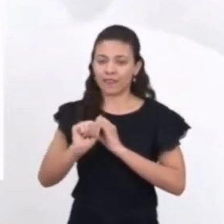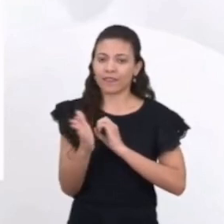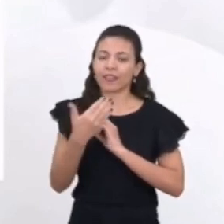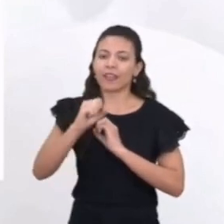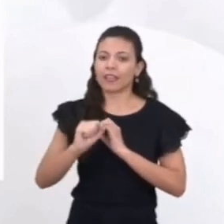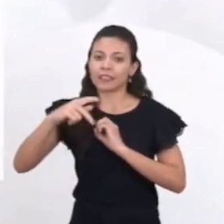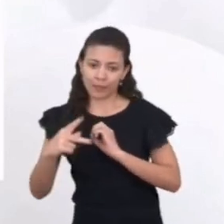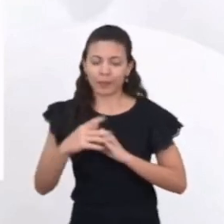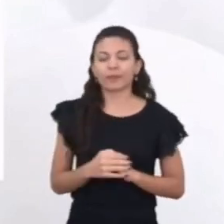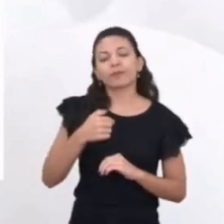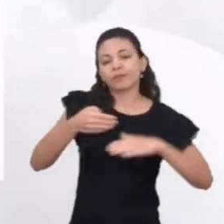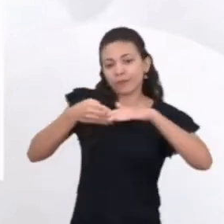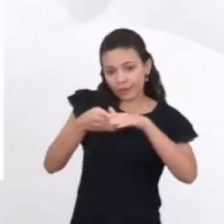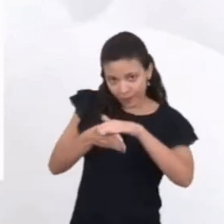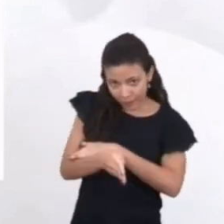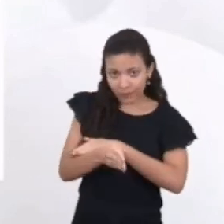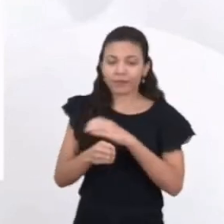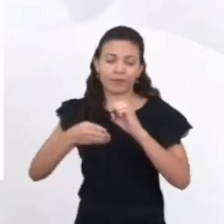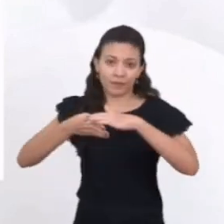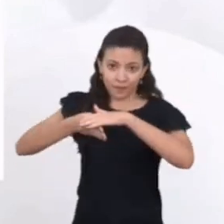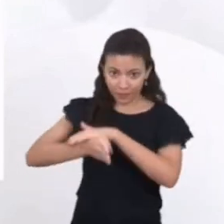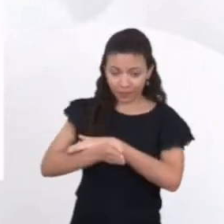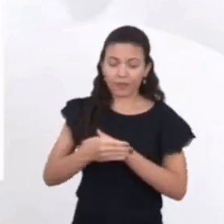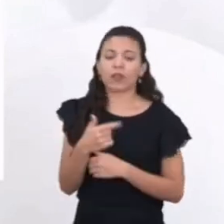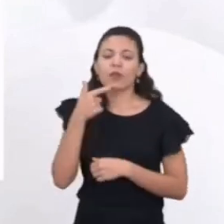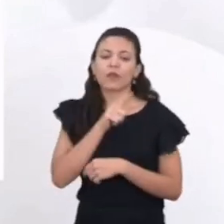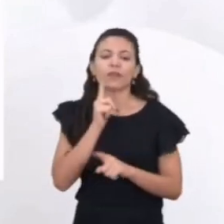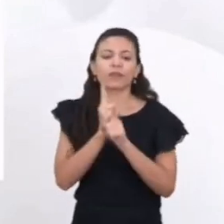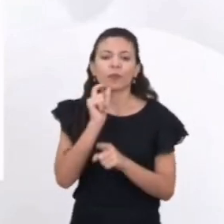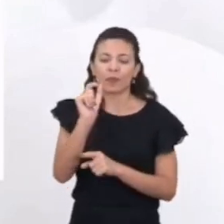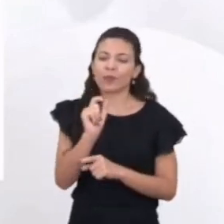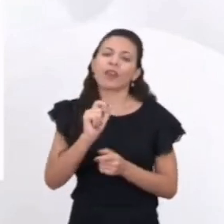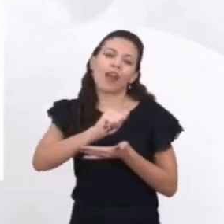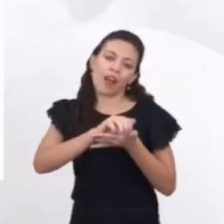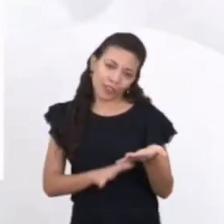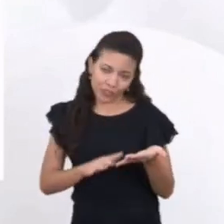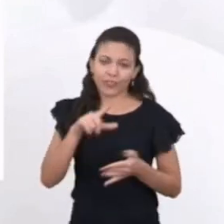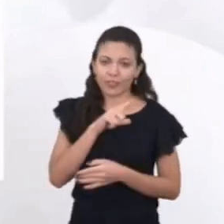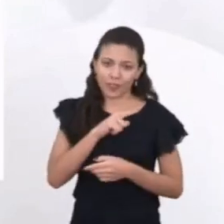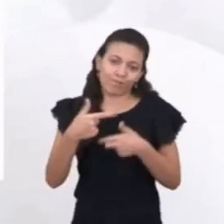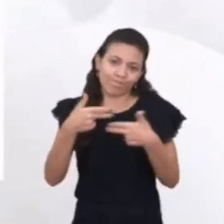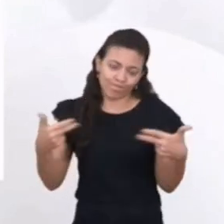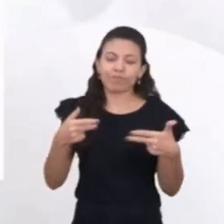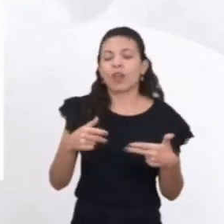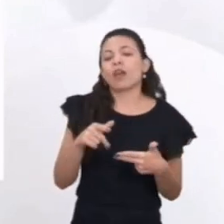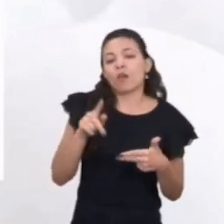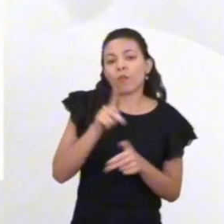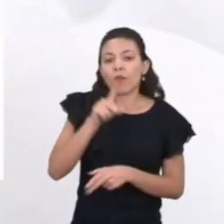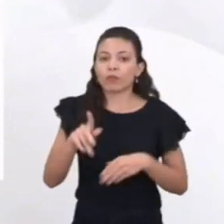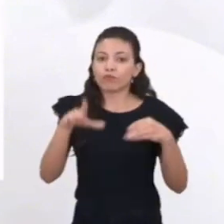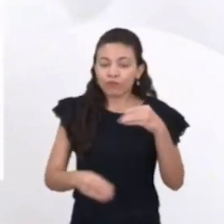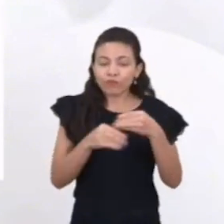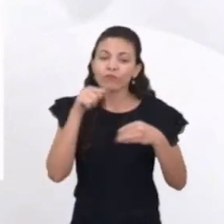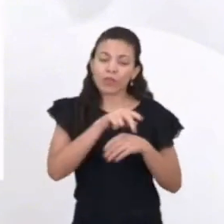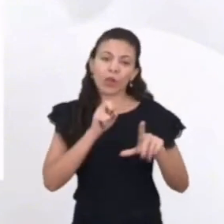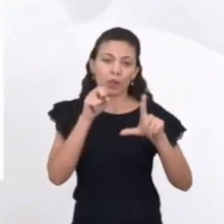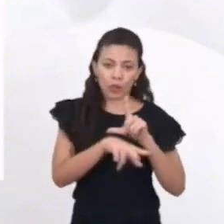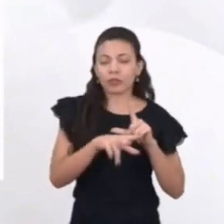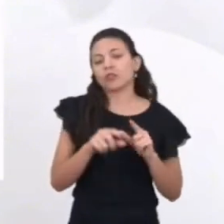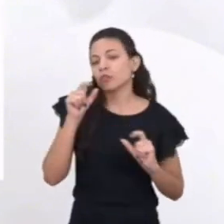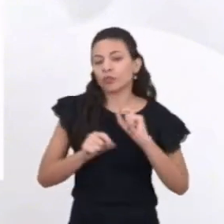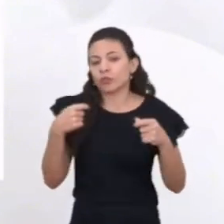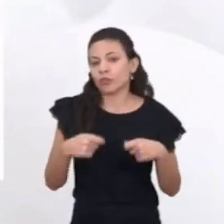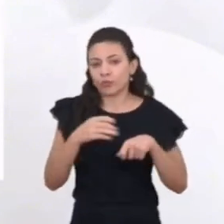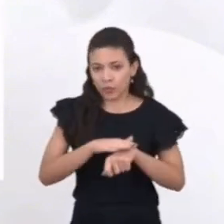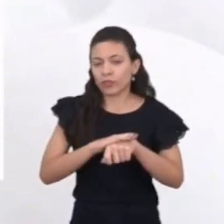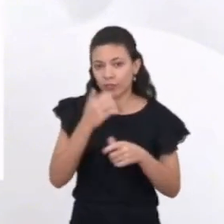bom? Quando o estudante clicar nesse ícone do Tarefa SP, ele vai visualizar as tarefas que foram atribuídas pra ele ali do lado direito e o que ele tem que, quais são, né,